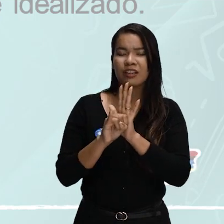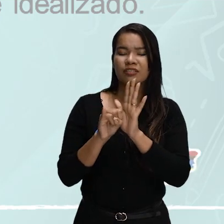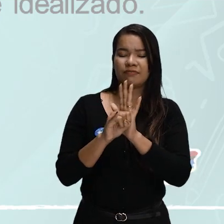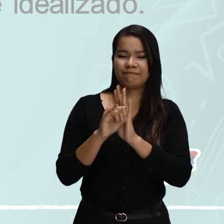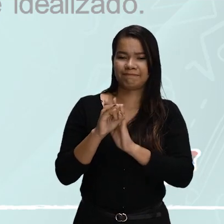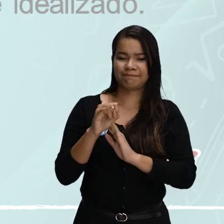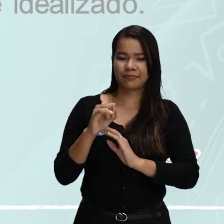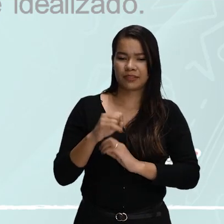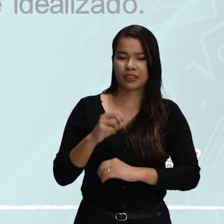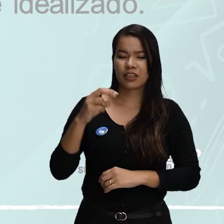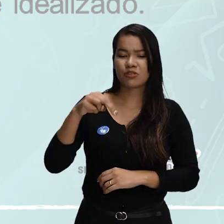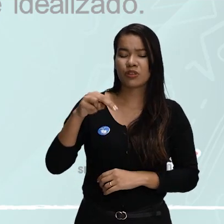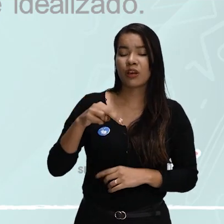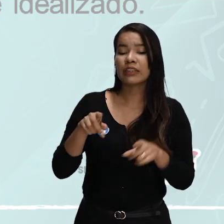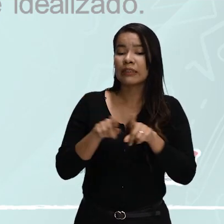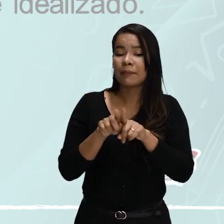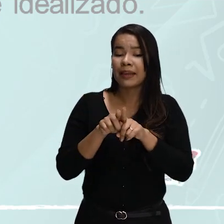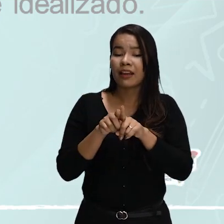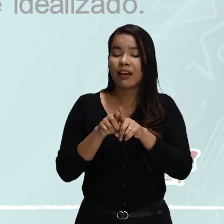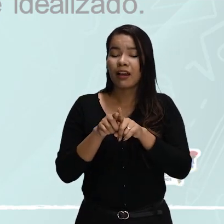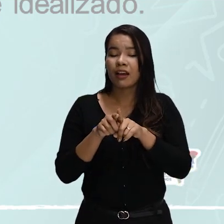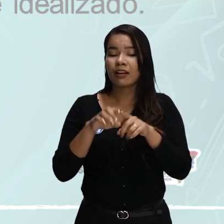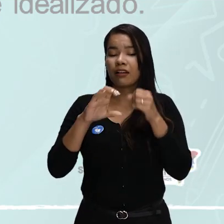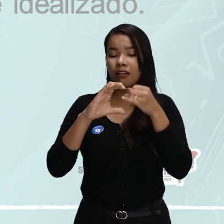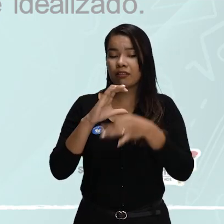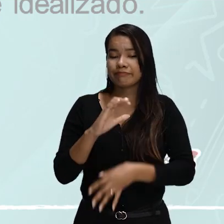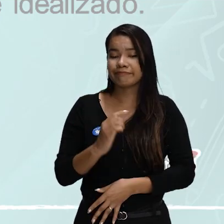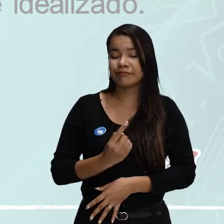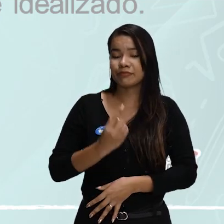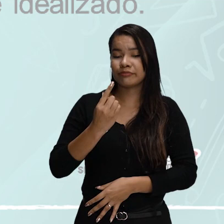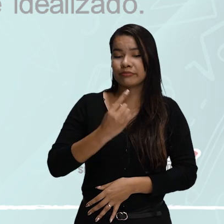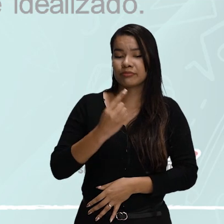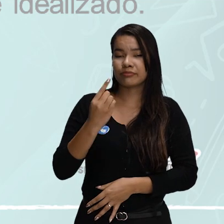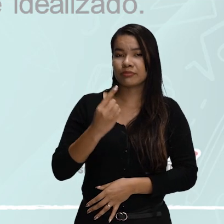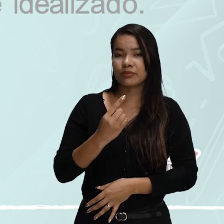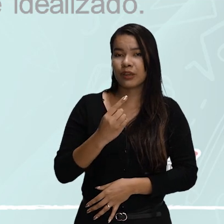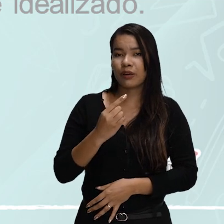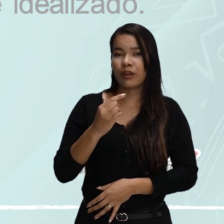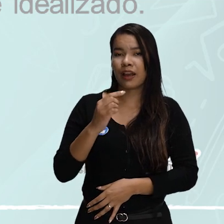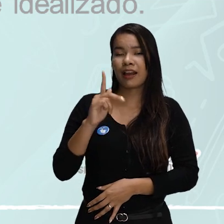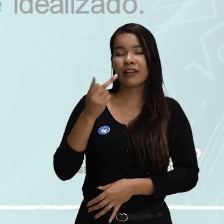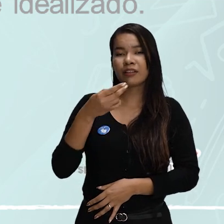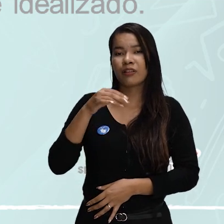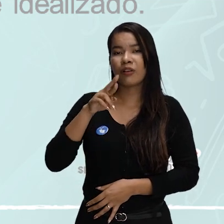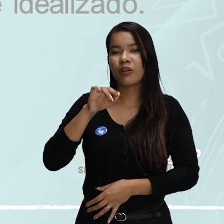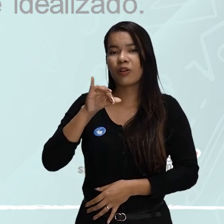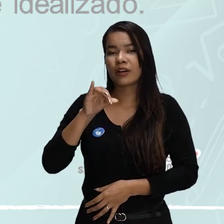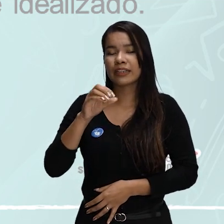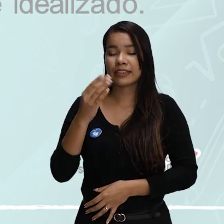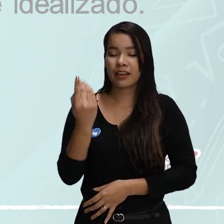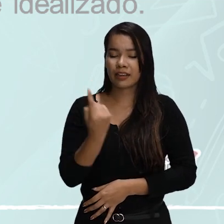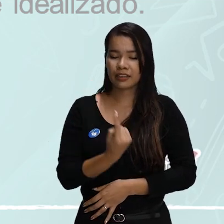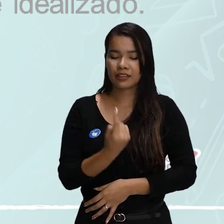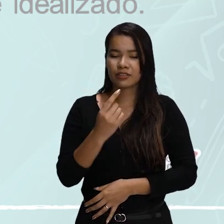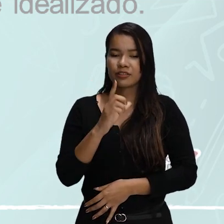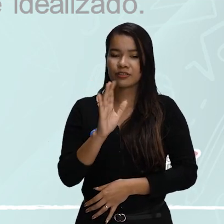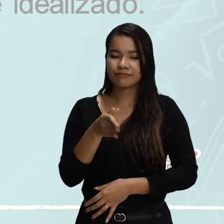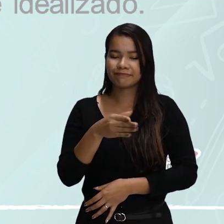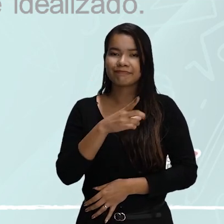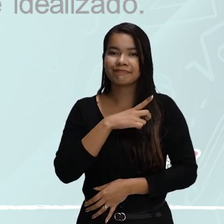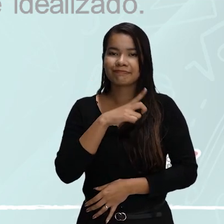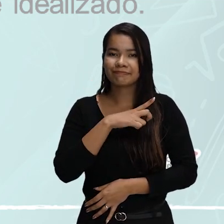de um herói. Quem é o herói aqui no Brasil? Aqui a gente já havia a presença do índio. Então,